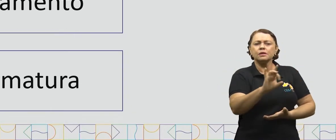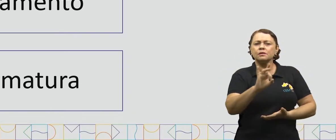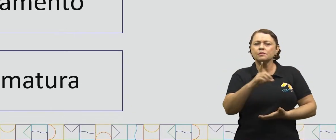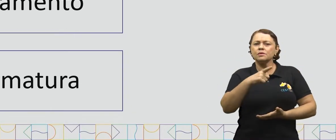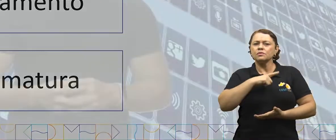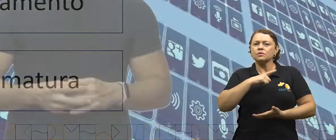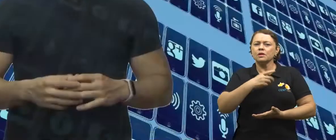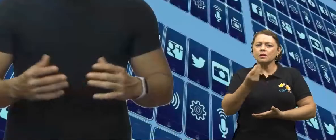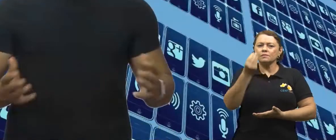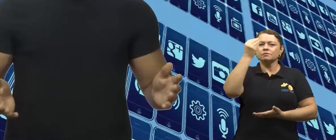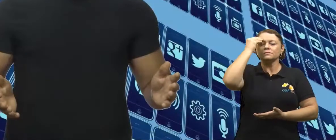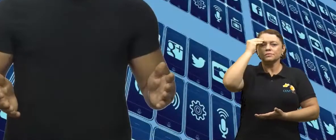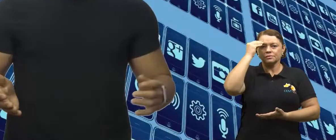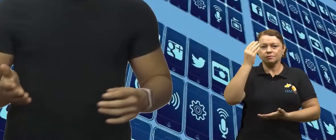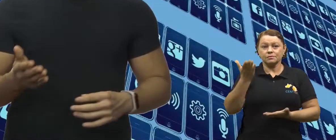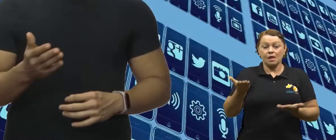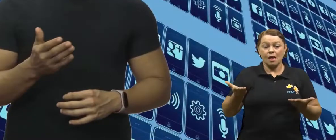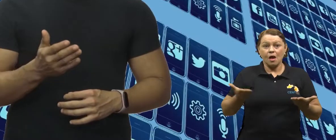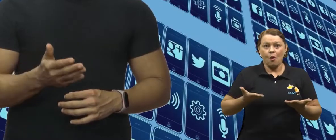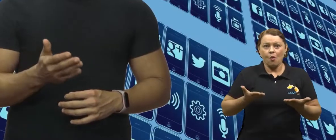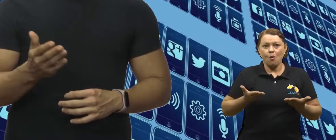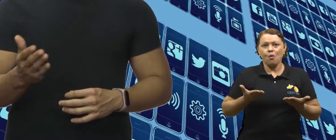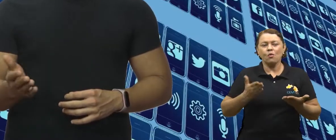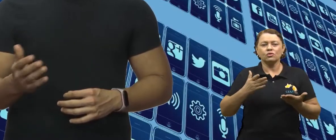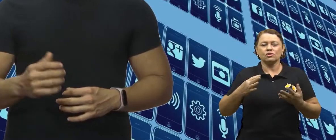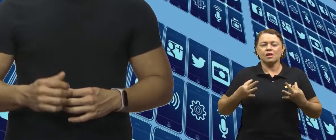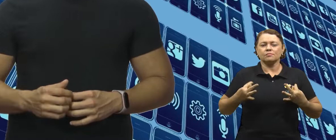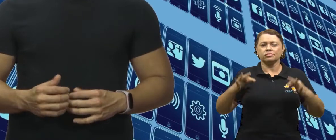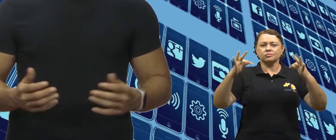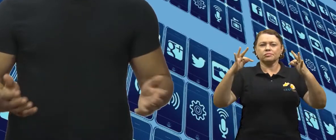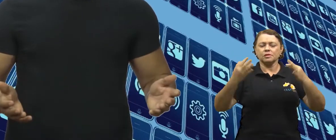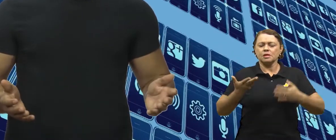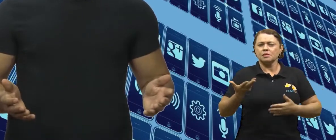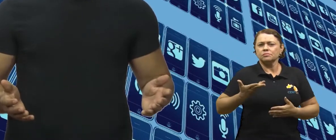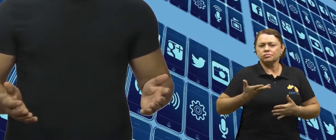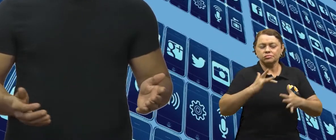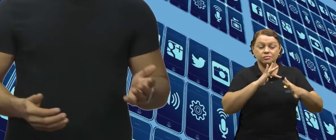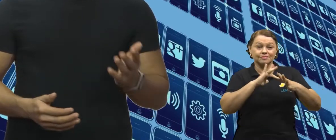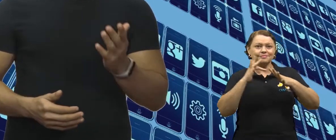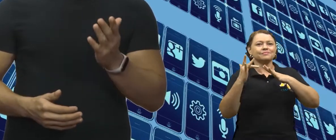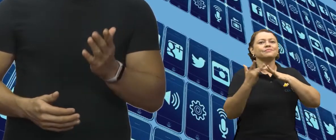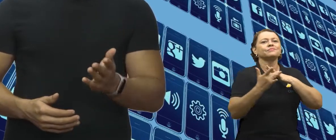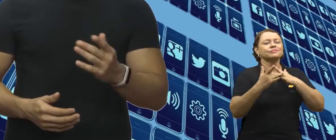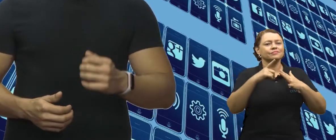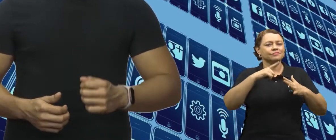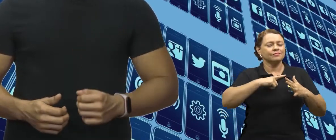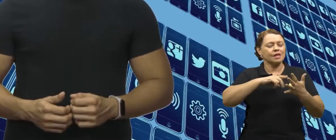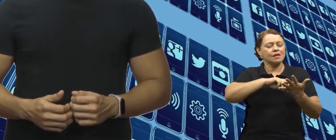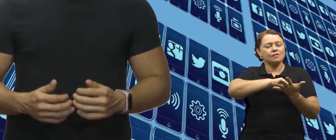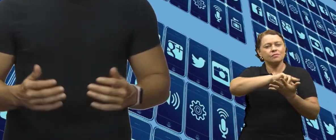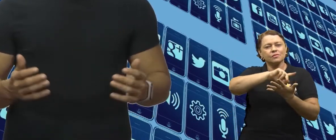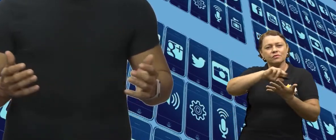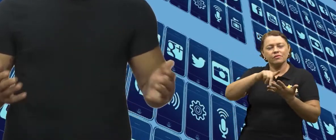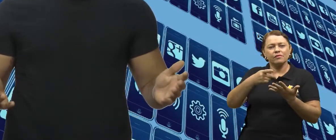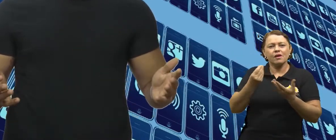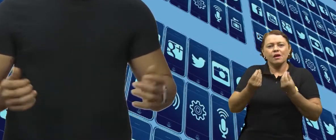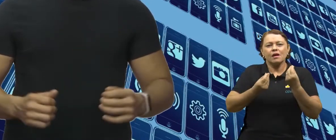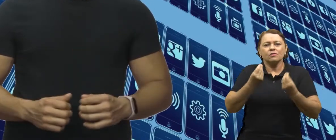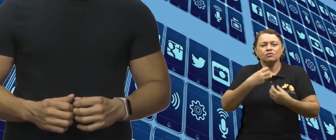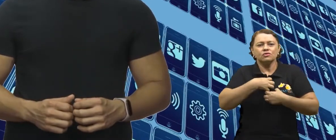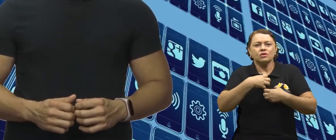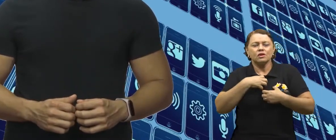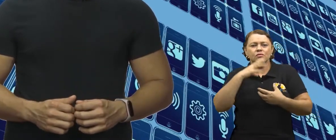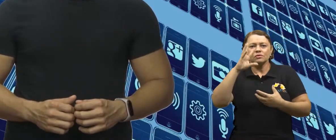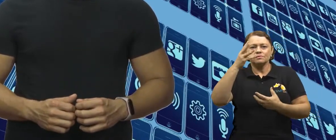carrega consigo. Hoje em dia, com a velocidade das informações que processamos, temos várias formas para registrar as